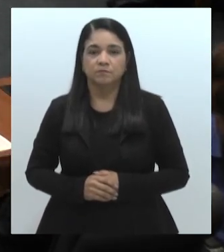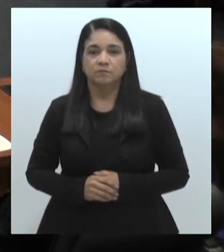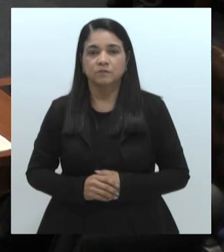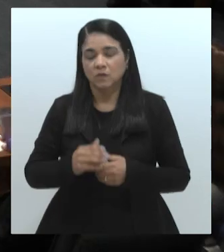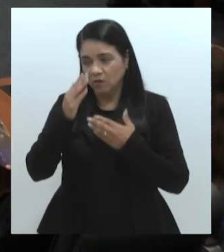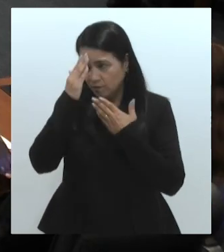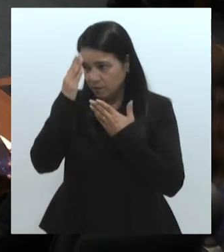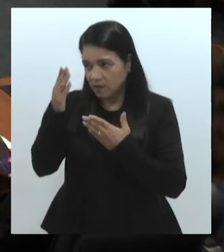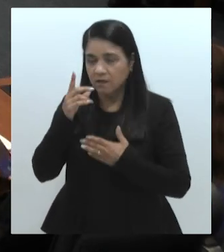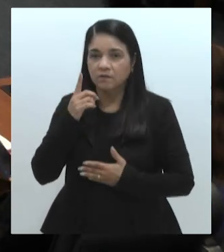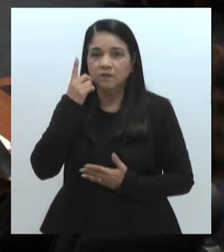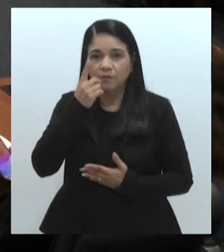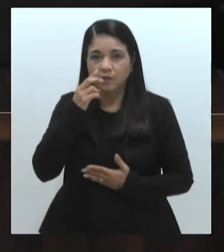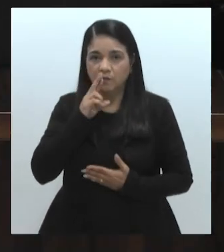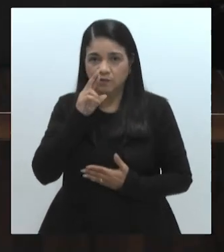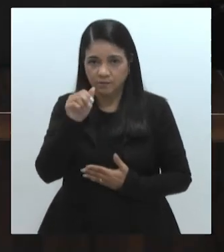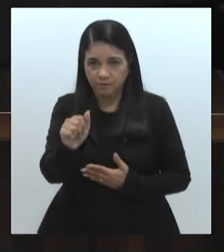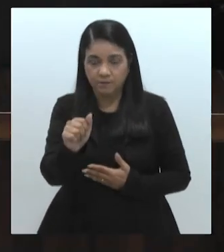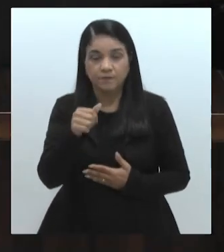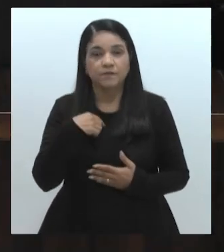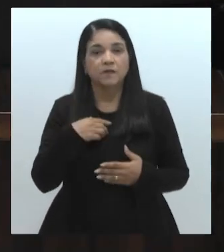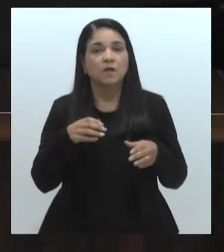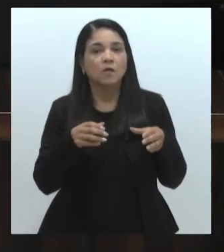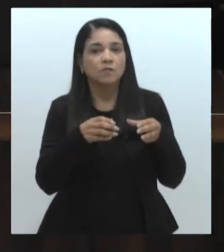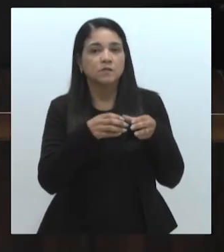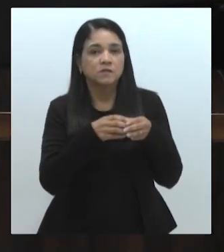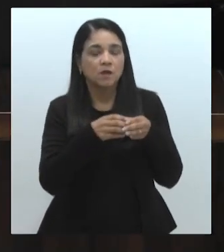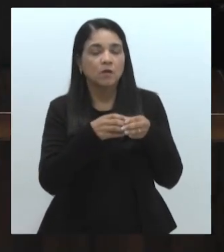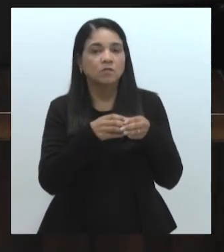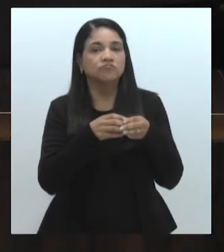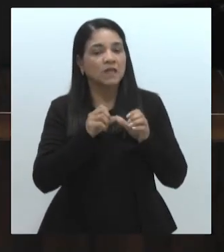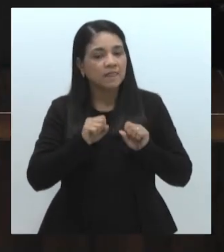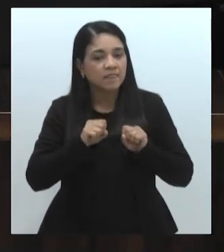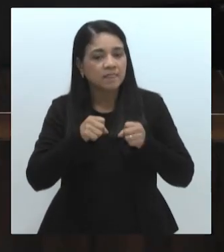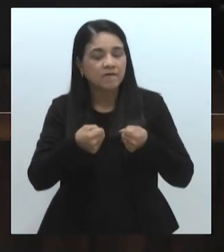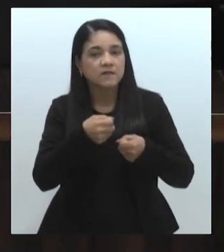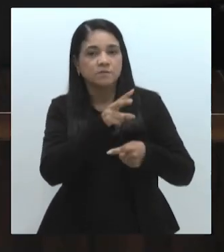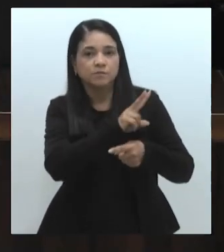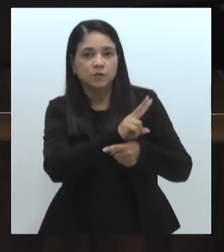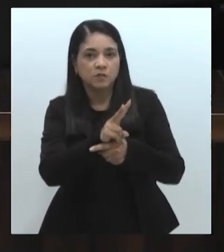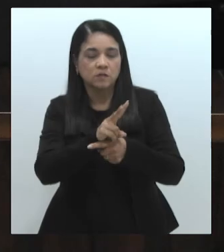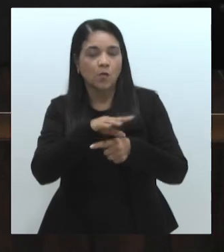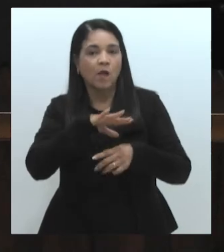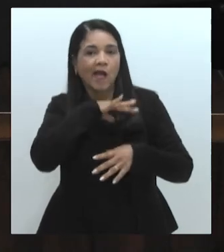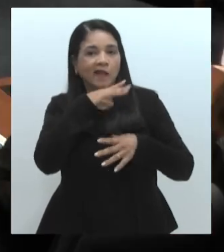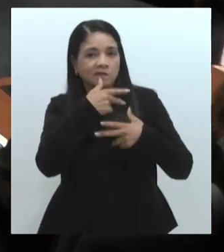Obrigado, Amorim. Pela Comissão de Defesa e Proteção dos Animais, deputado Chico